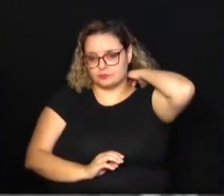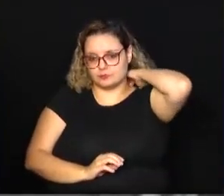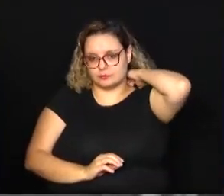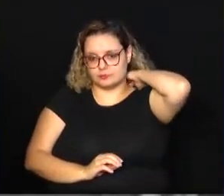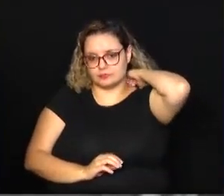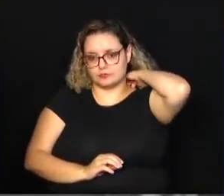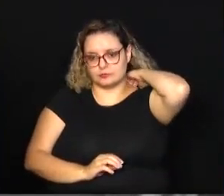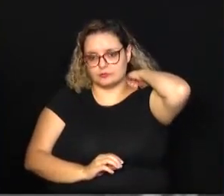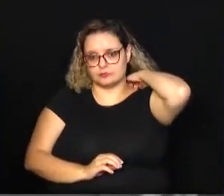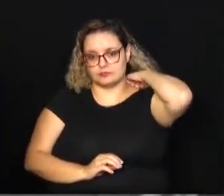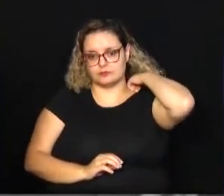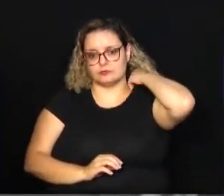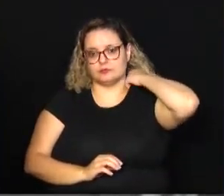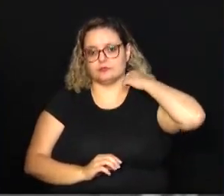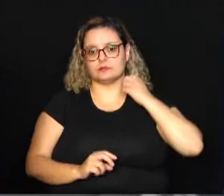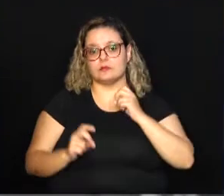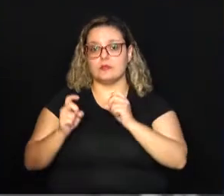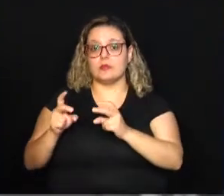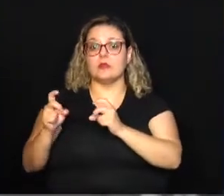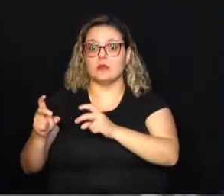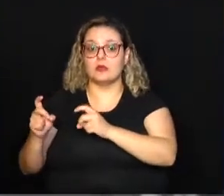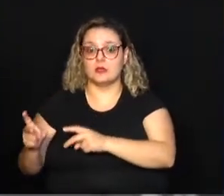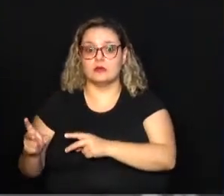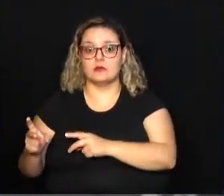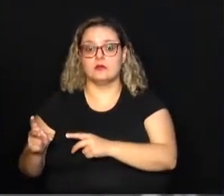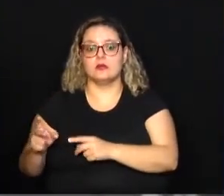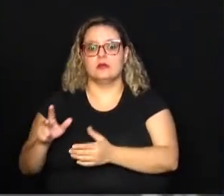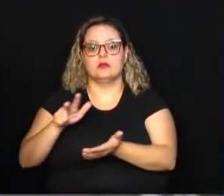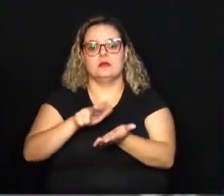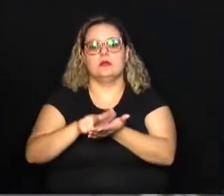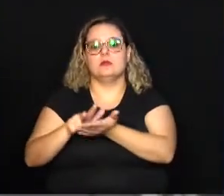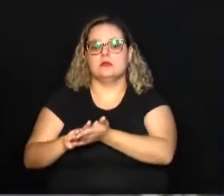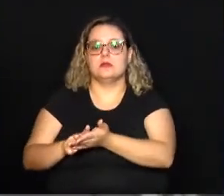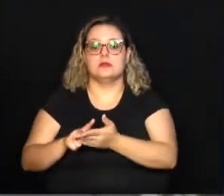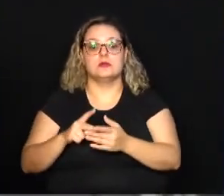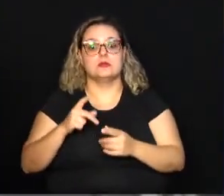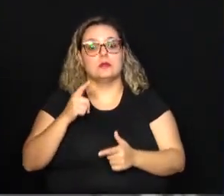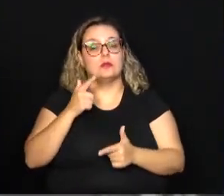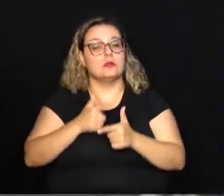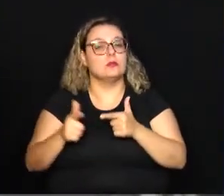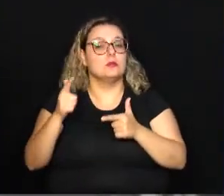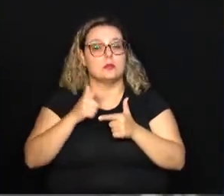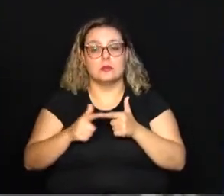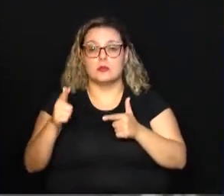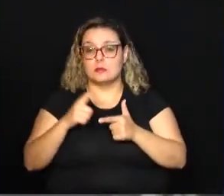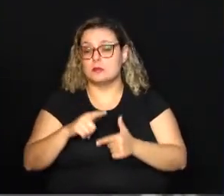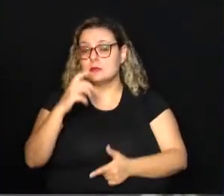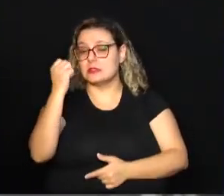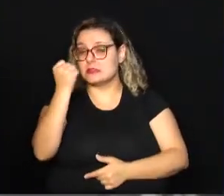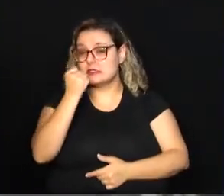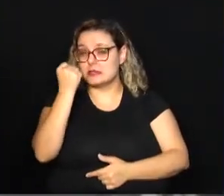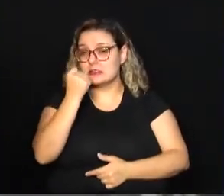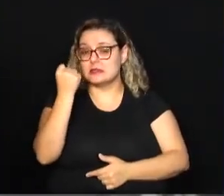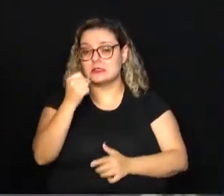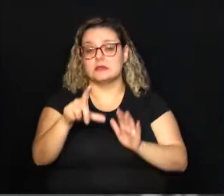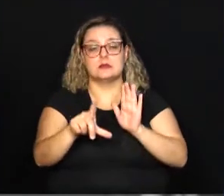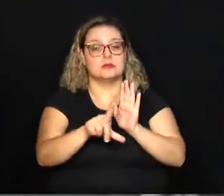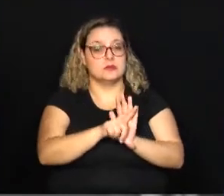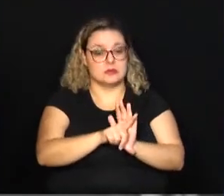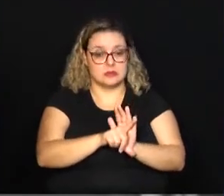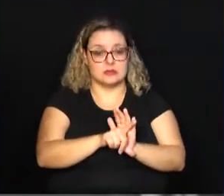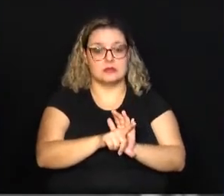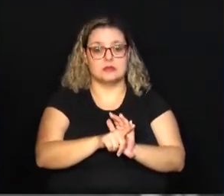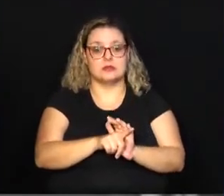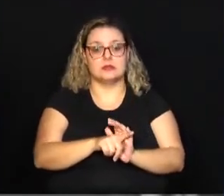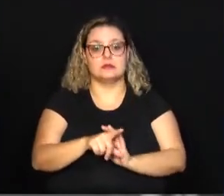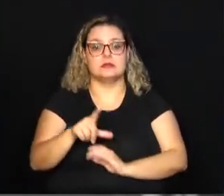ele vendeu leitos para a Covid municipal, mas foi um problema seríssimo, legal, que inviabilizou essa repetição